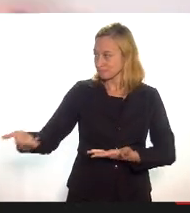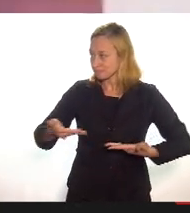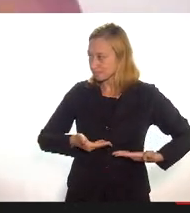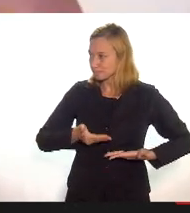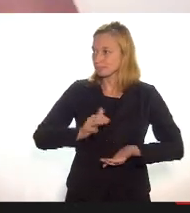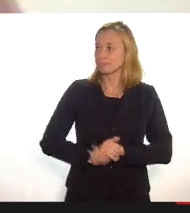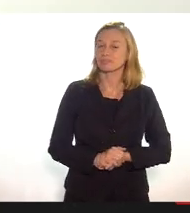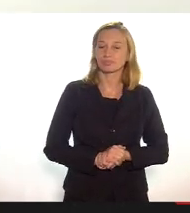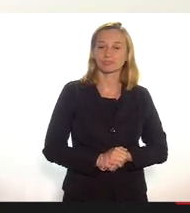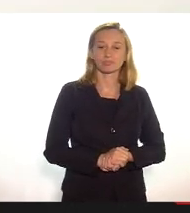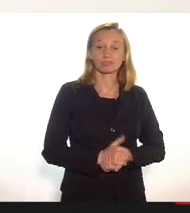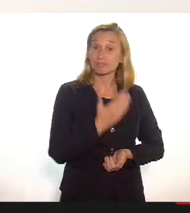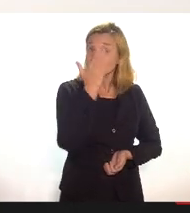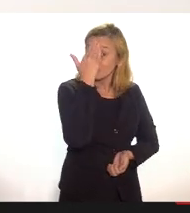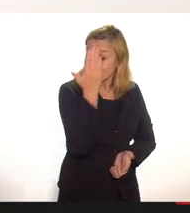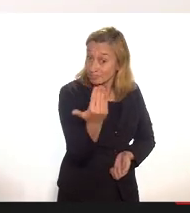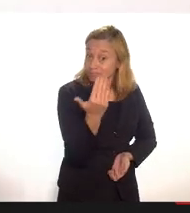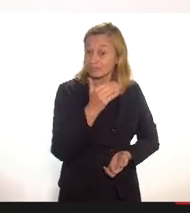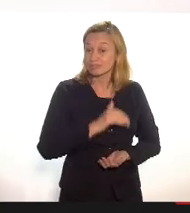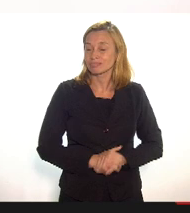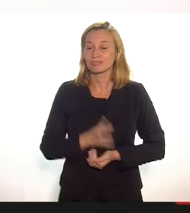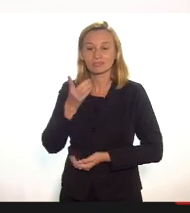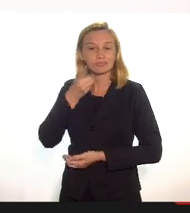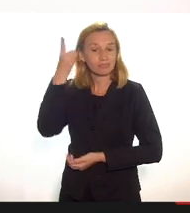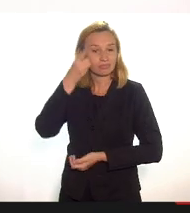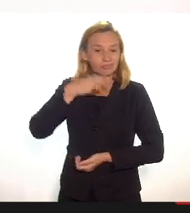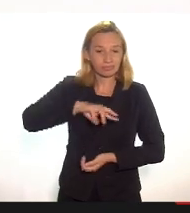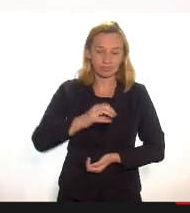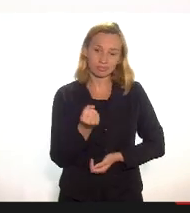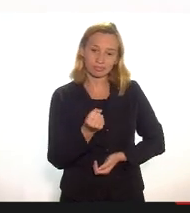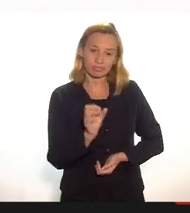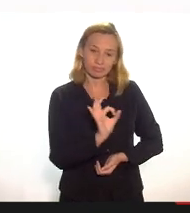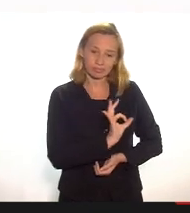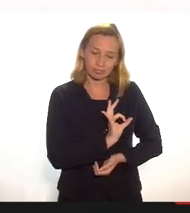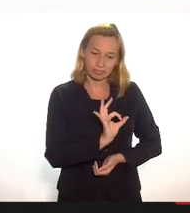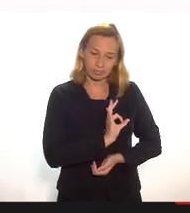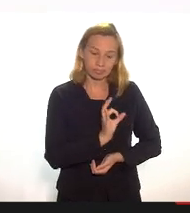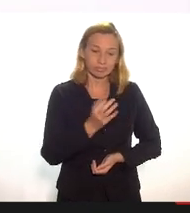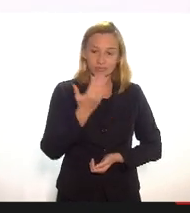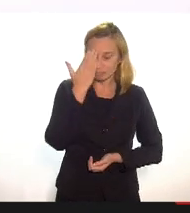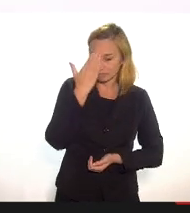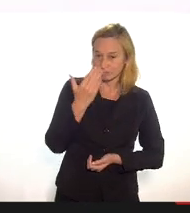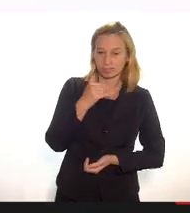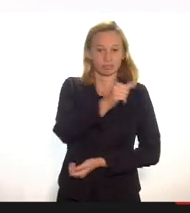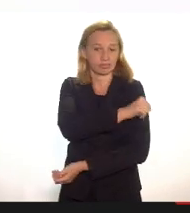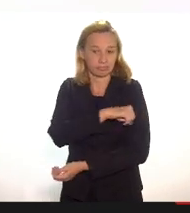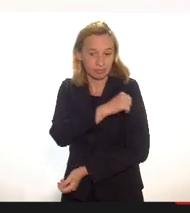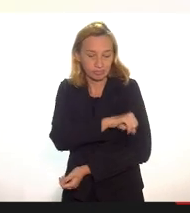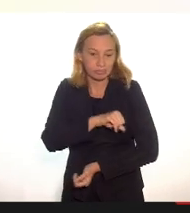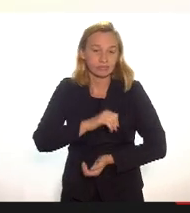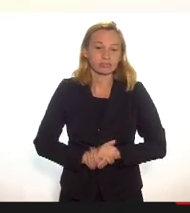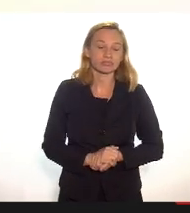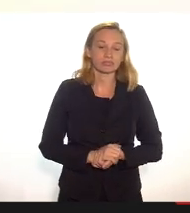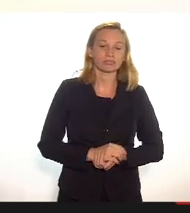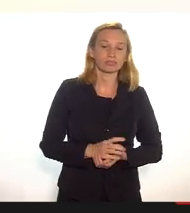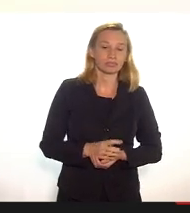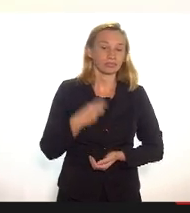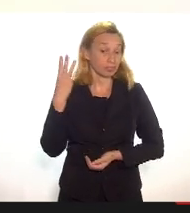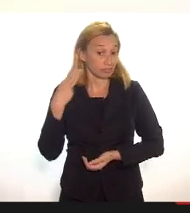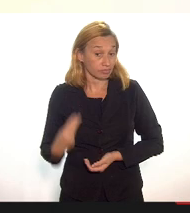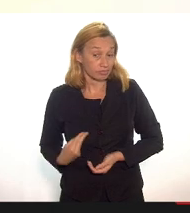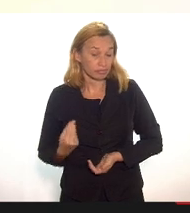convite. Agradeço a deputada Marta Rocha, a deputada Rejane, a deputada